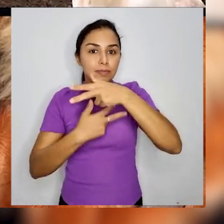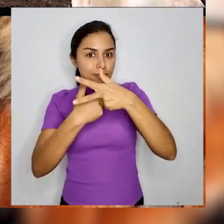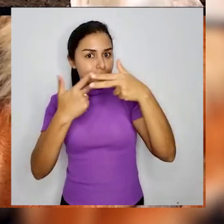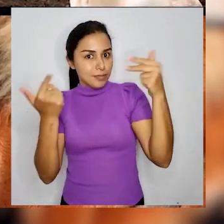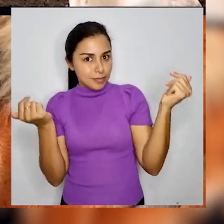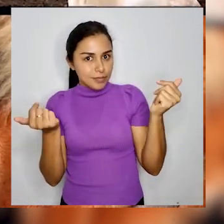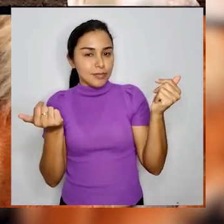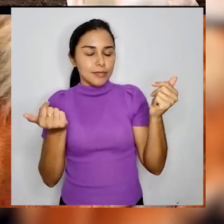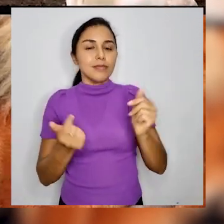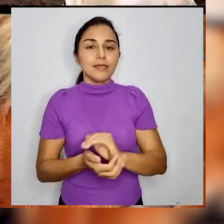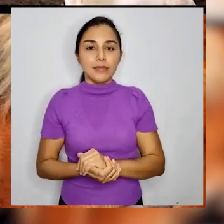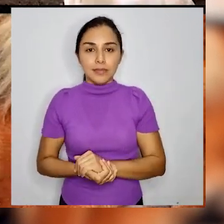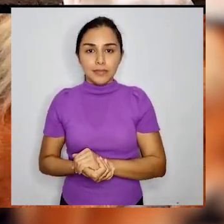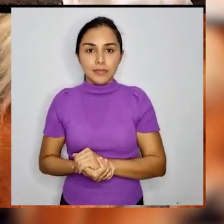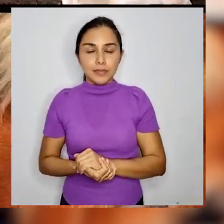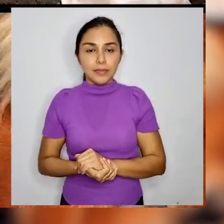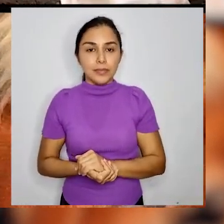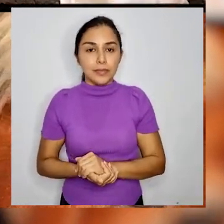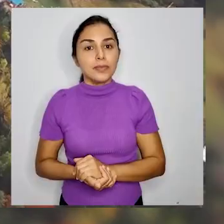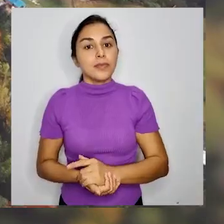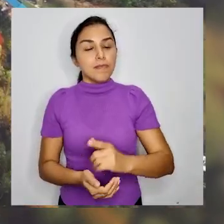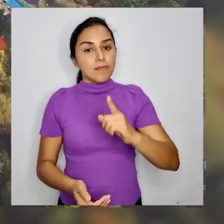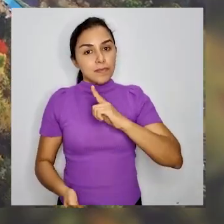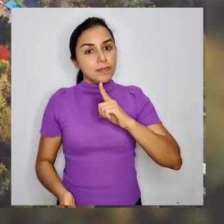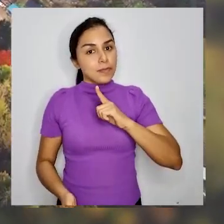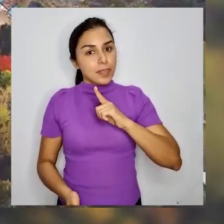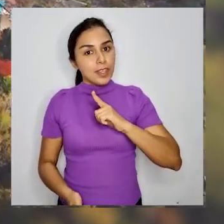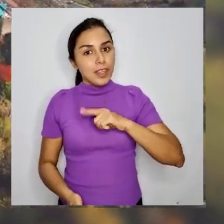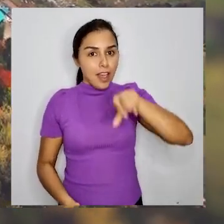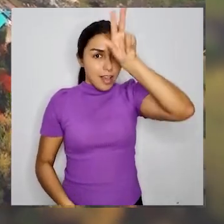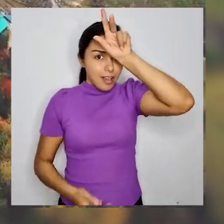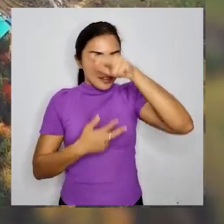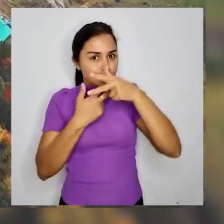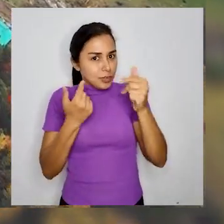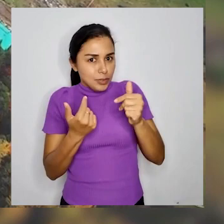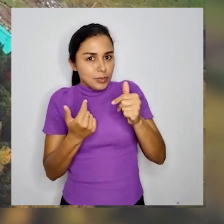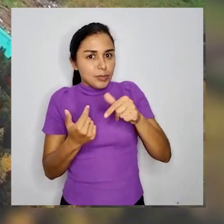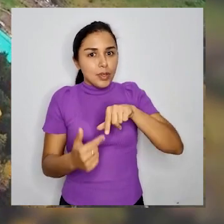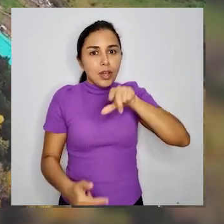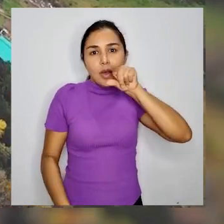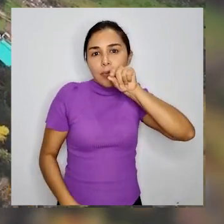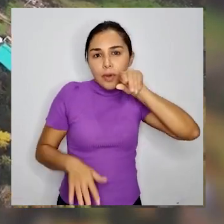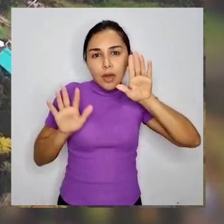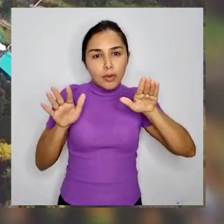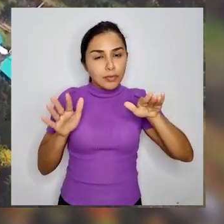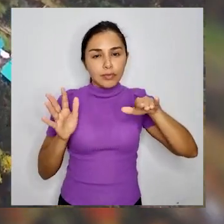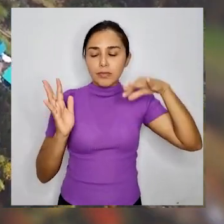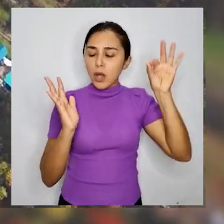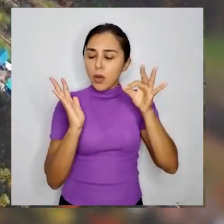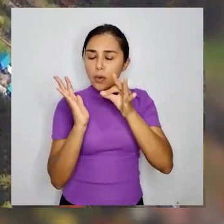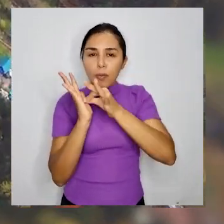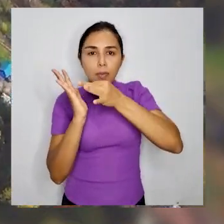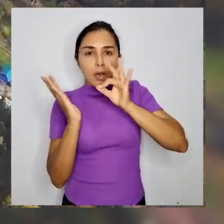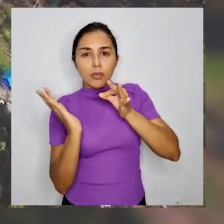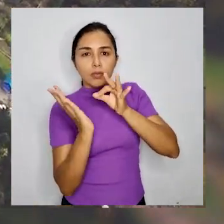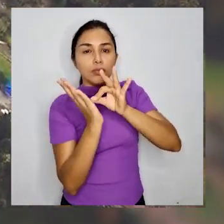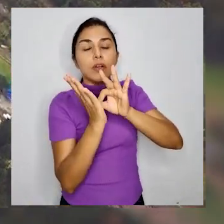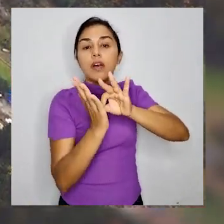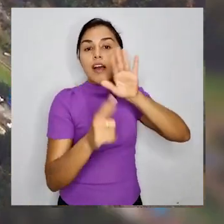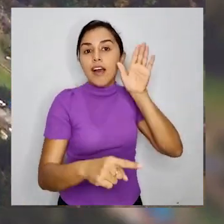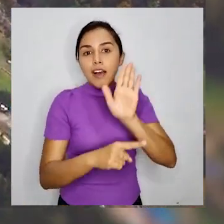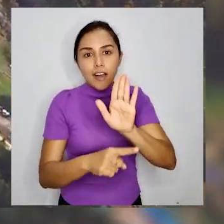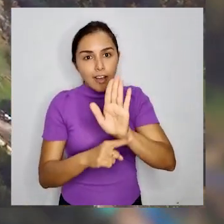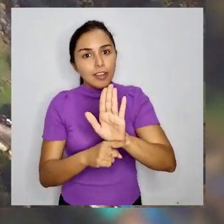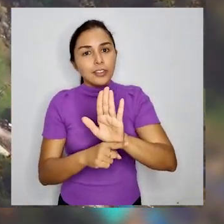consequentemente, para os animais carnívoros. A existência de polinizadores de alta biodiversidade favorece os rendimentos